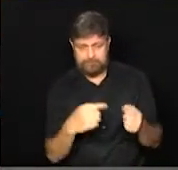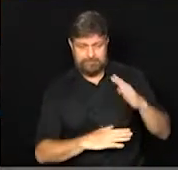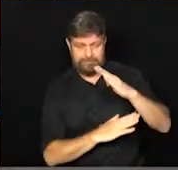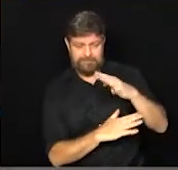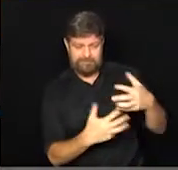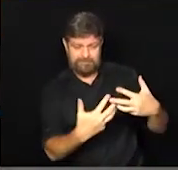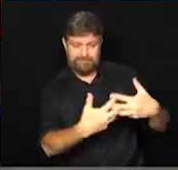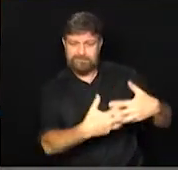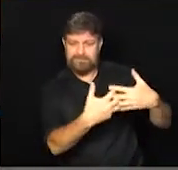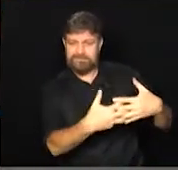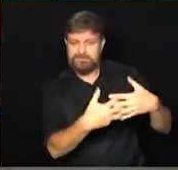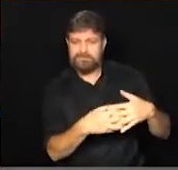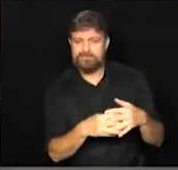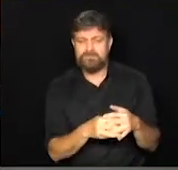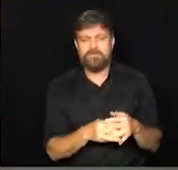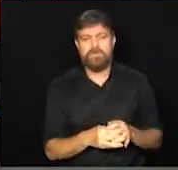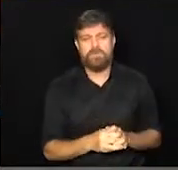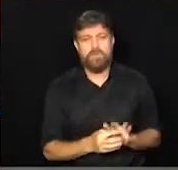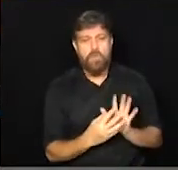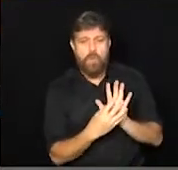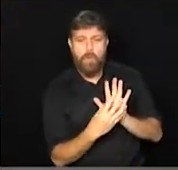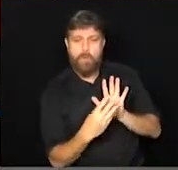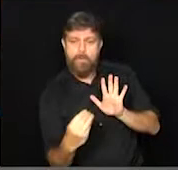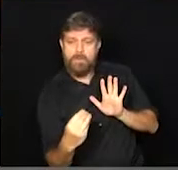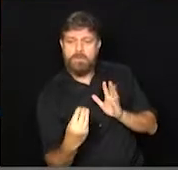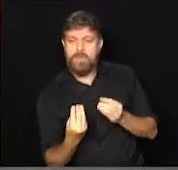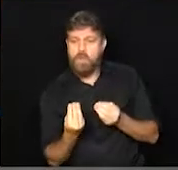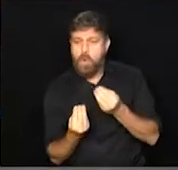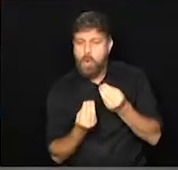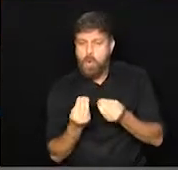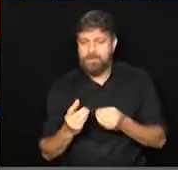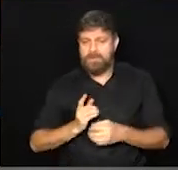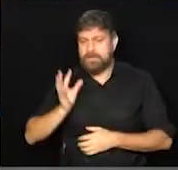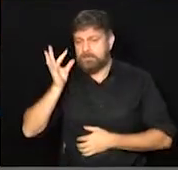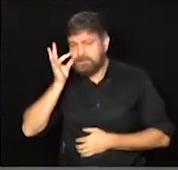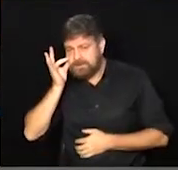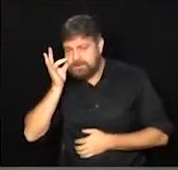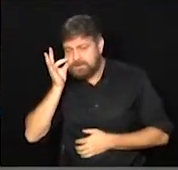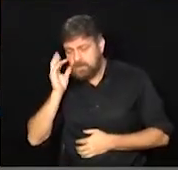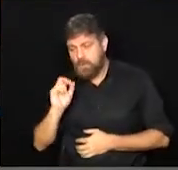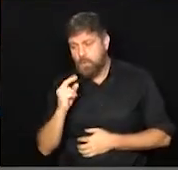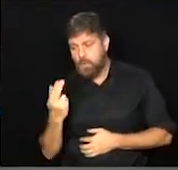Câmara um modelo híbrido que permita tanto presencial,